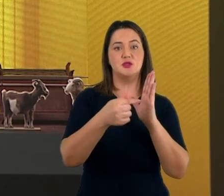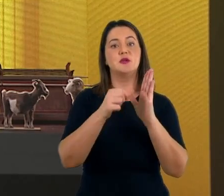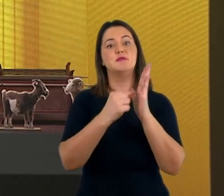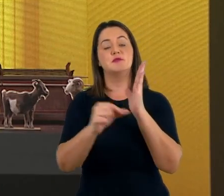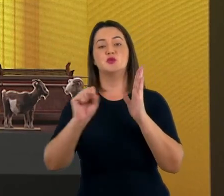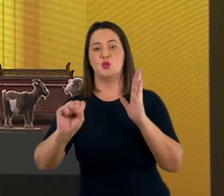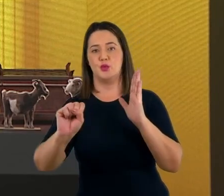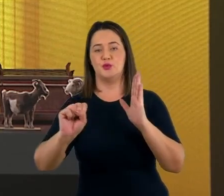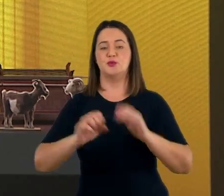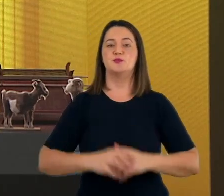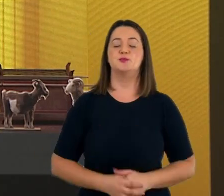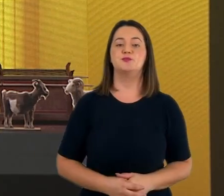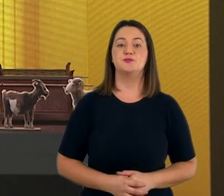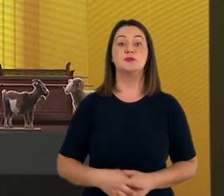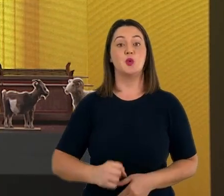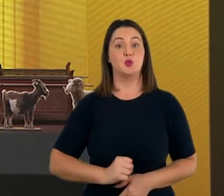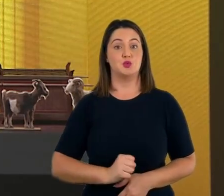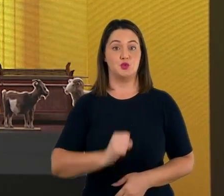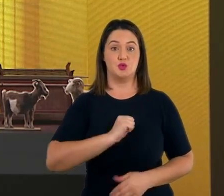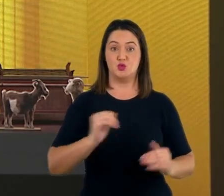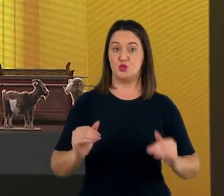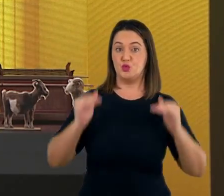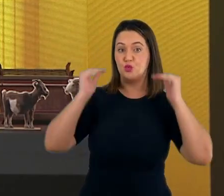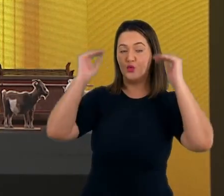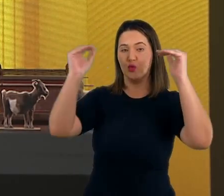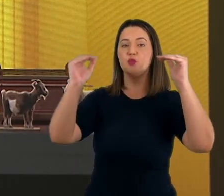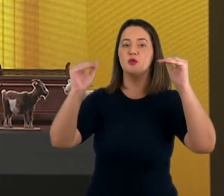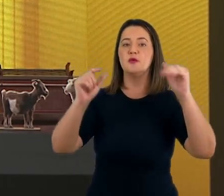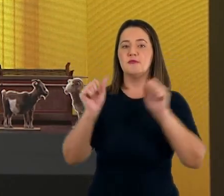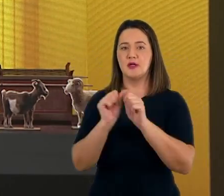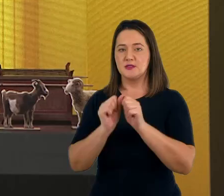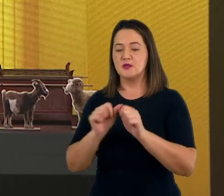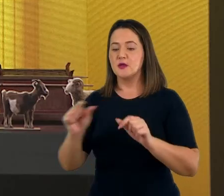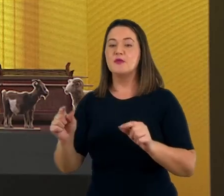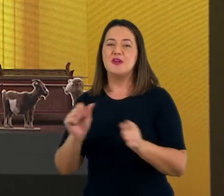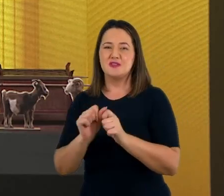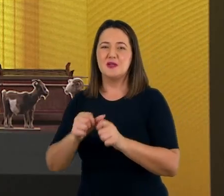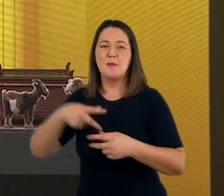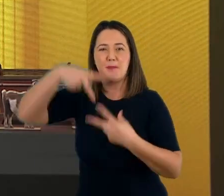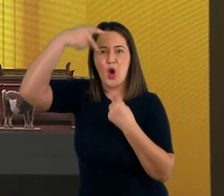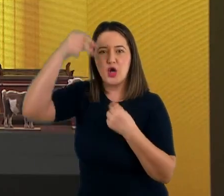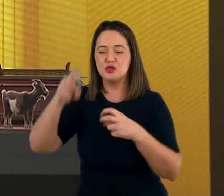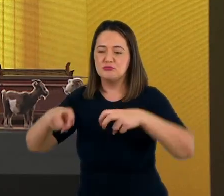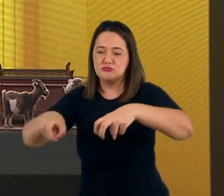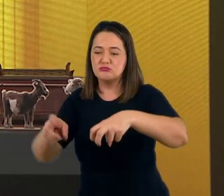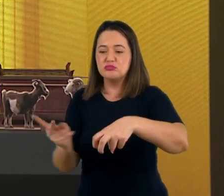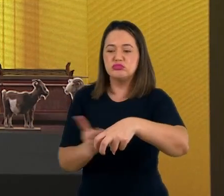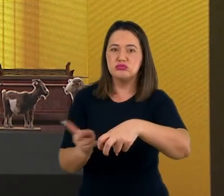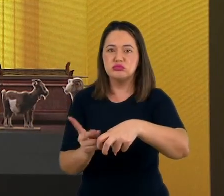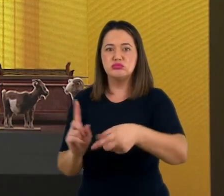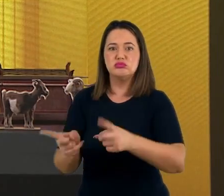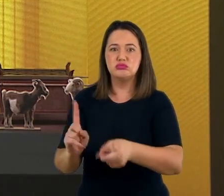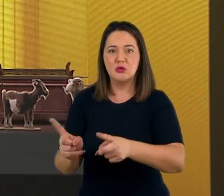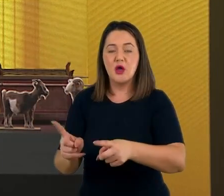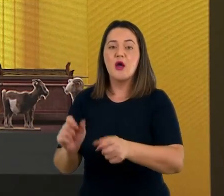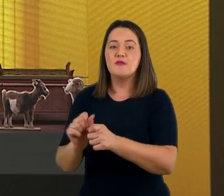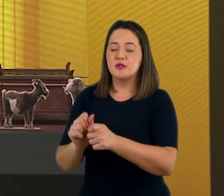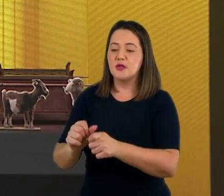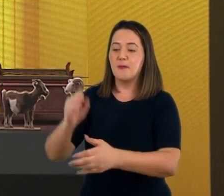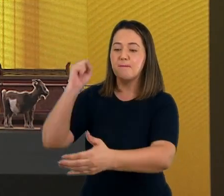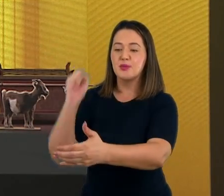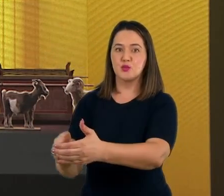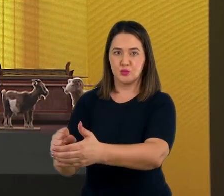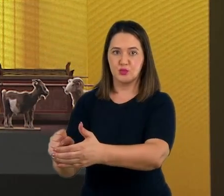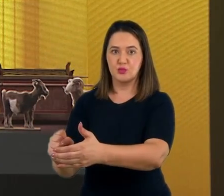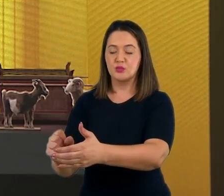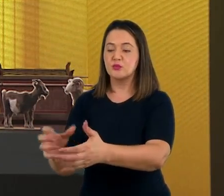16, versos 7 e 8. O sacerdote, então, ou melhor, o sumo sacerdote, sacrificava aquele bode